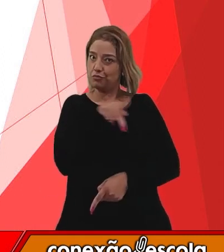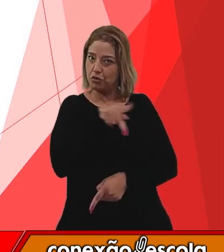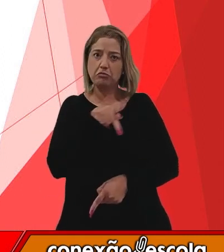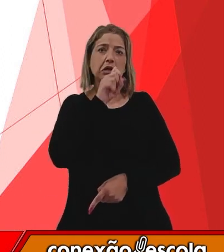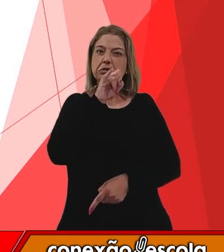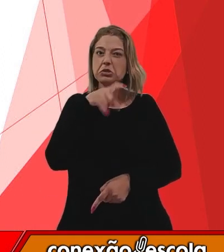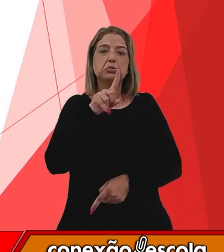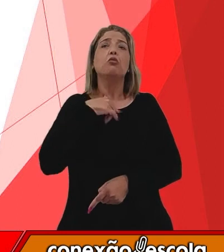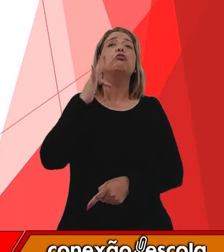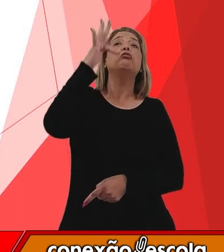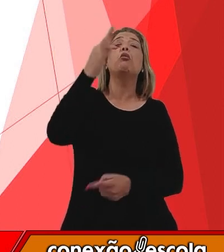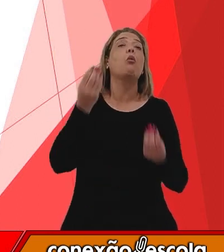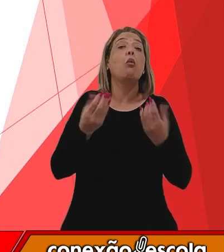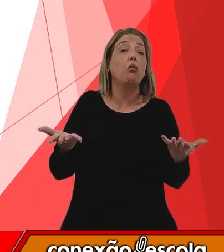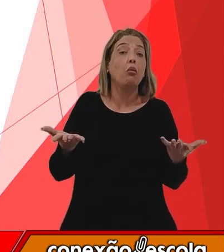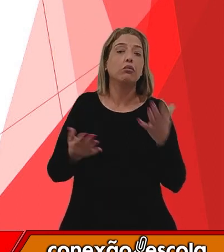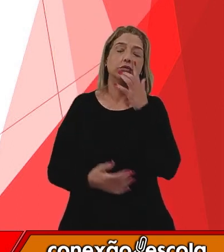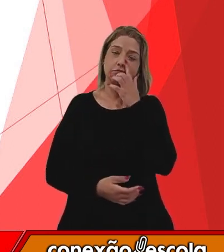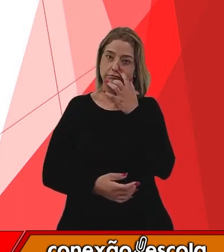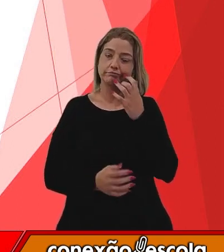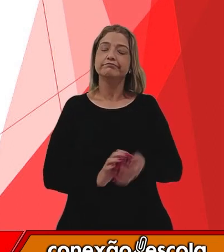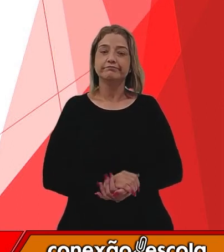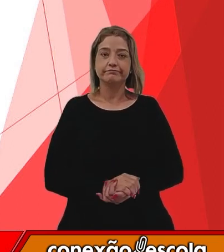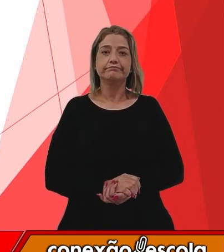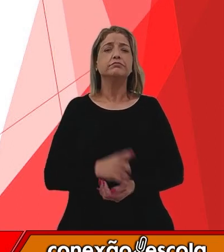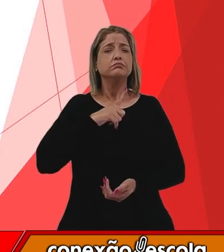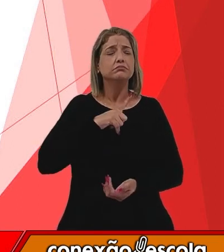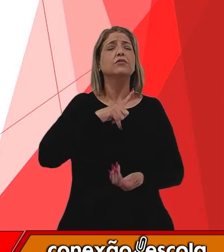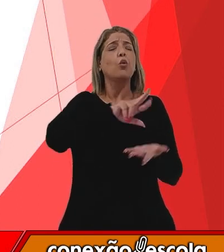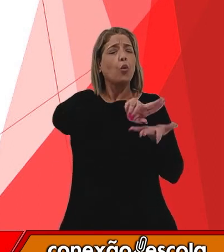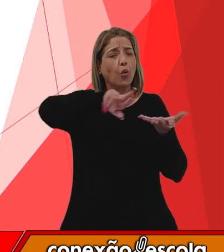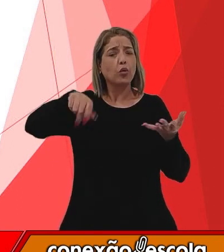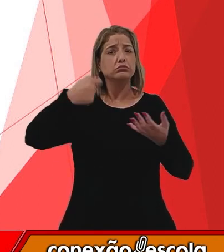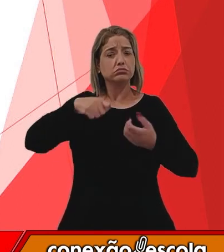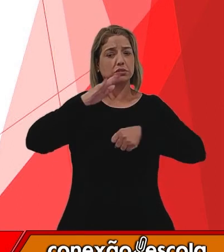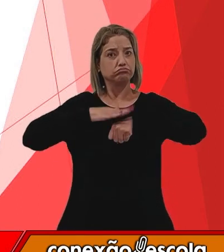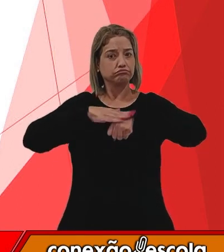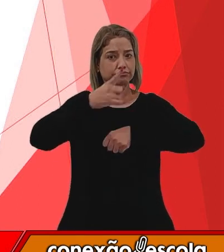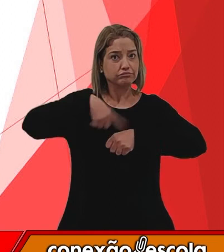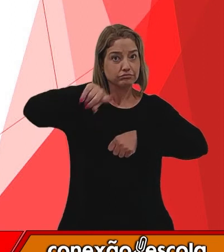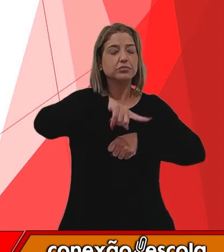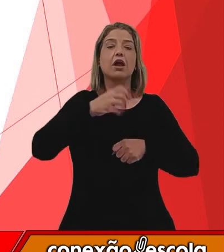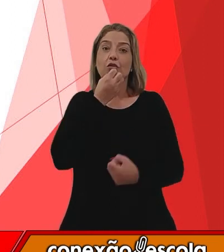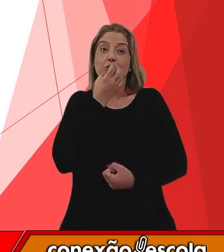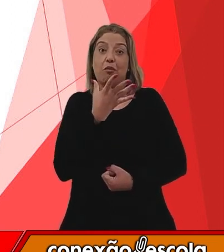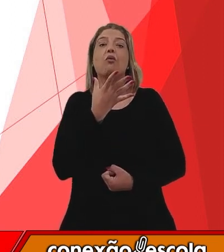seria de nosso futuro? Assim como muitas outras atitudes que tornam você um bom cidadão.